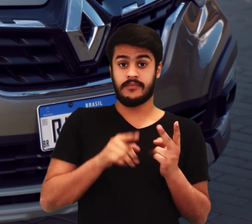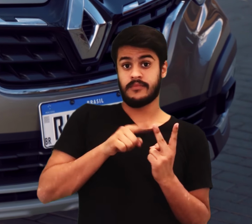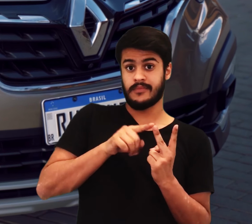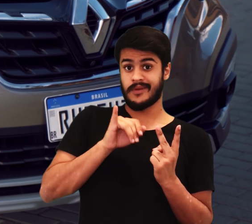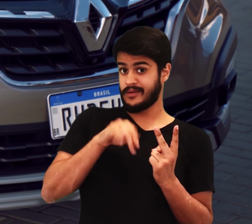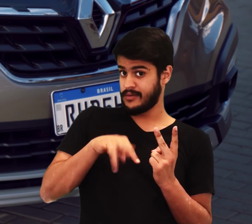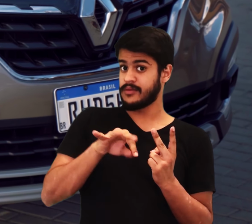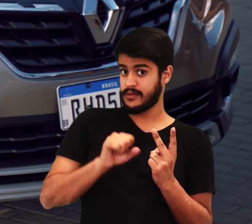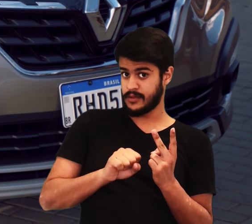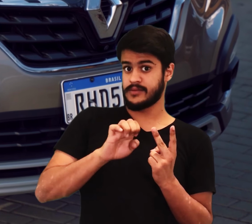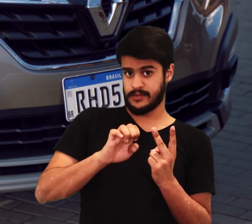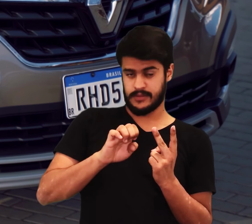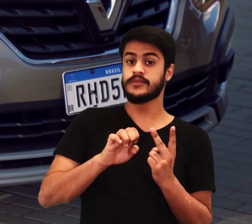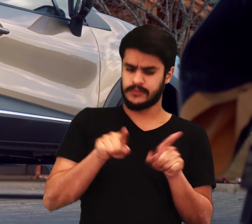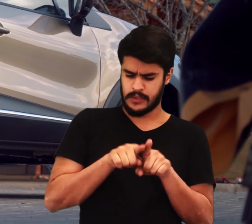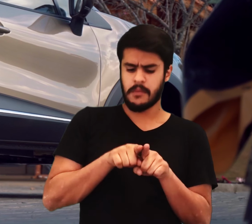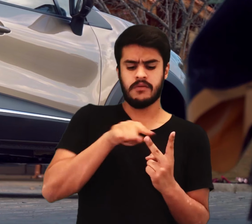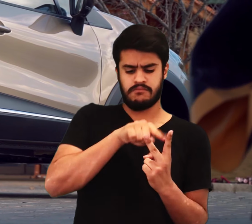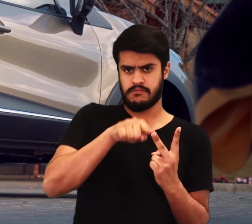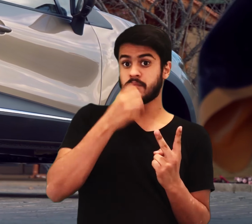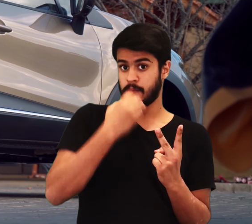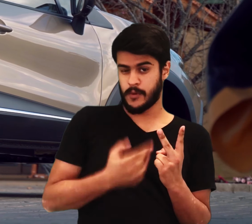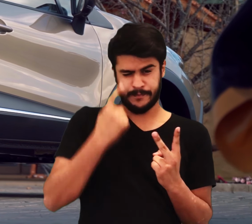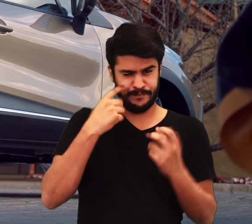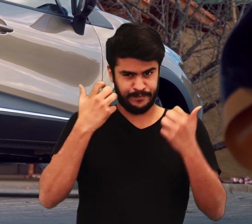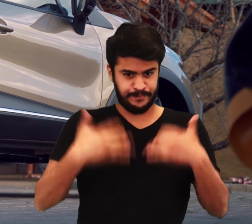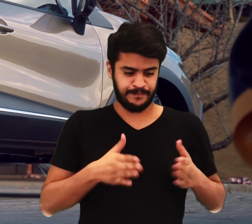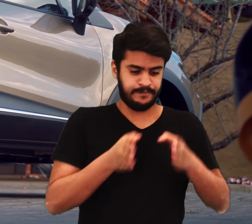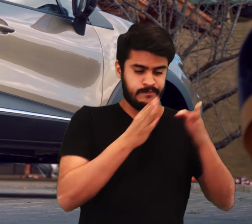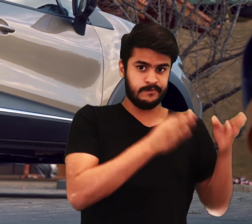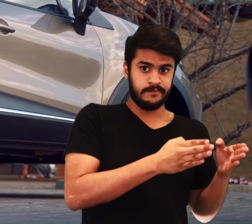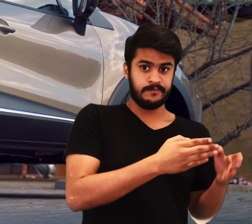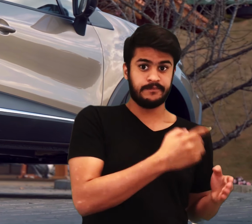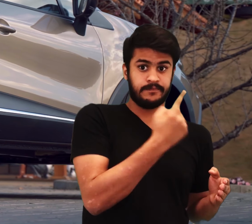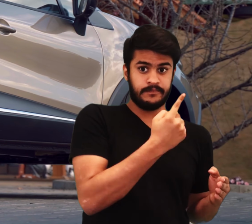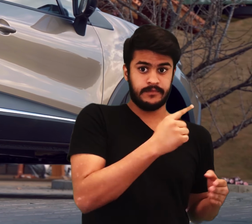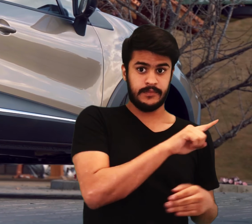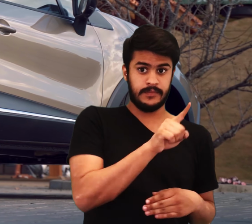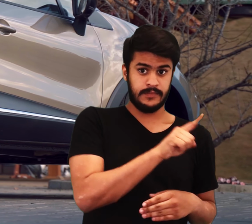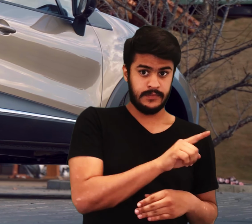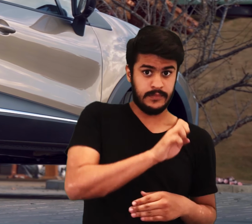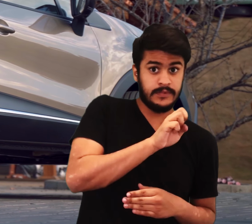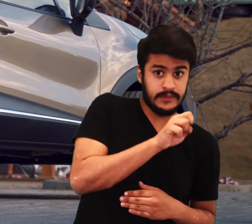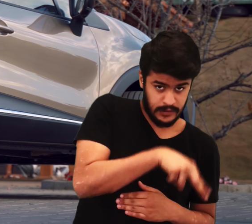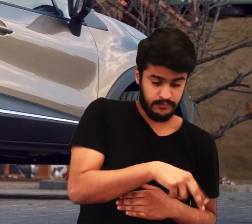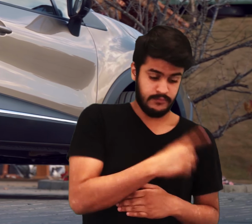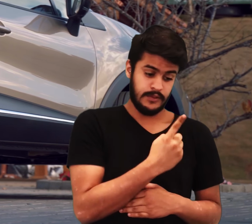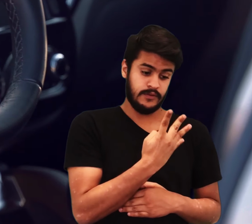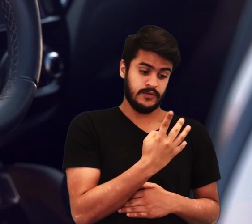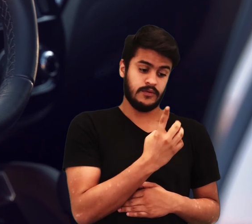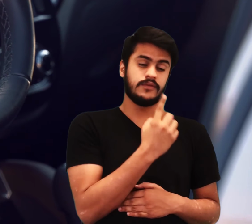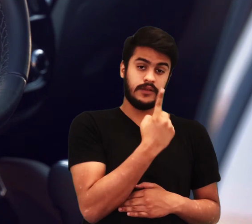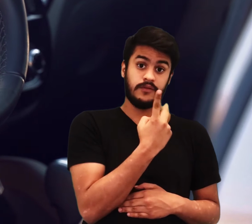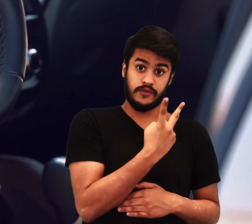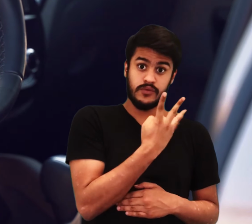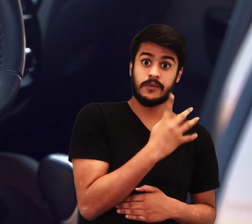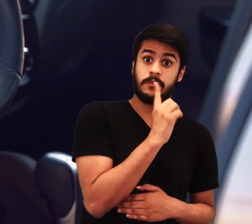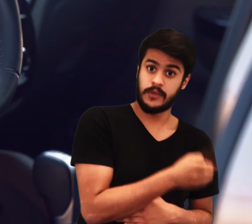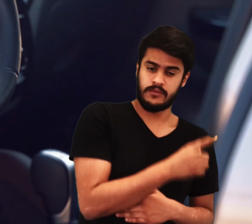mas a intermediária intensa e apenas R$.000 mais caro também vale muito a pena. Então vamos lá. A Zen é a versão de entrada por R$